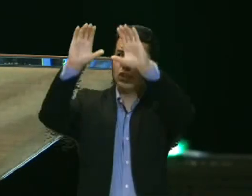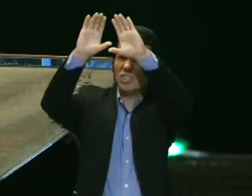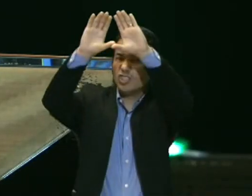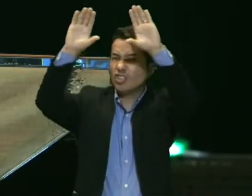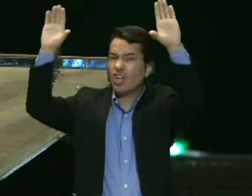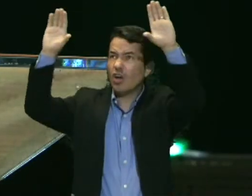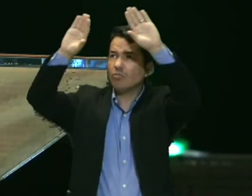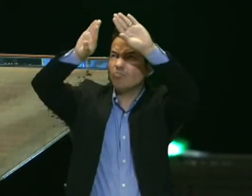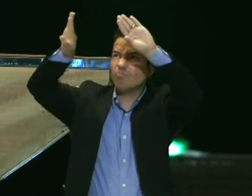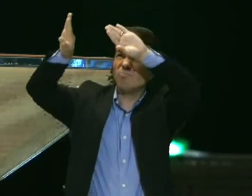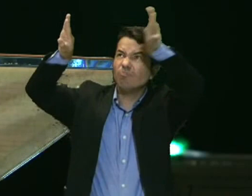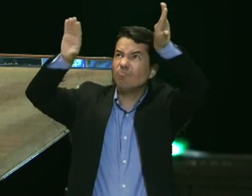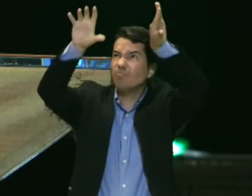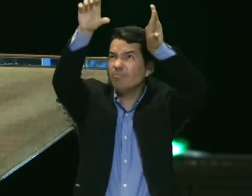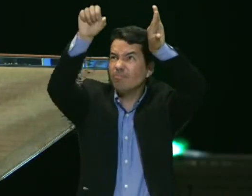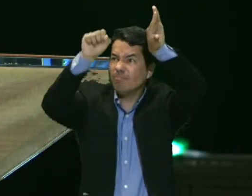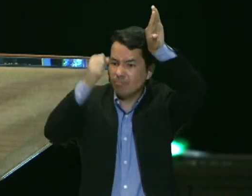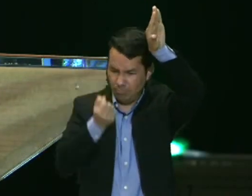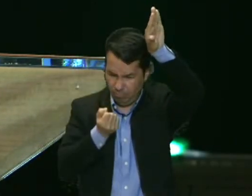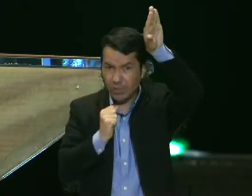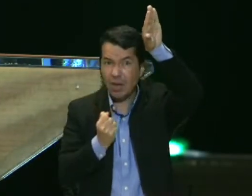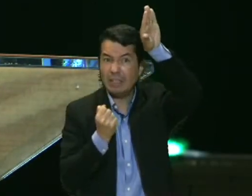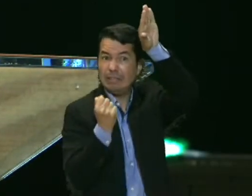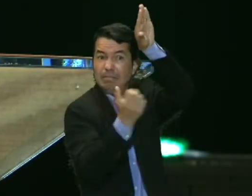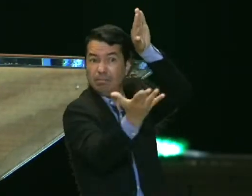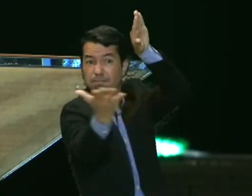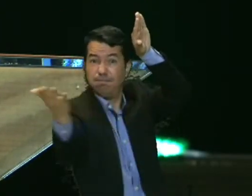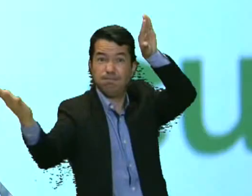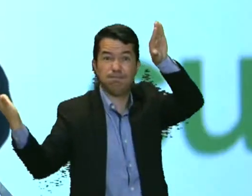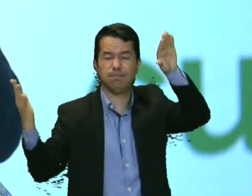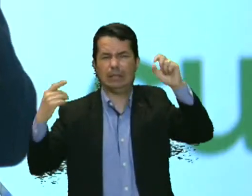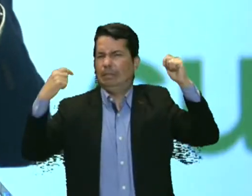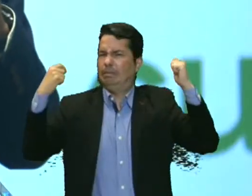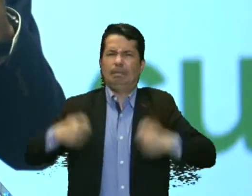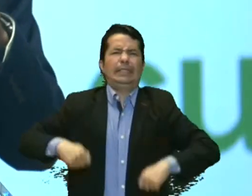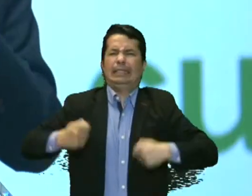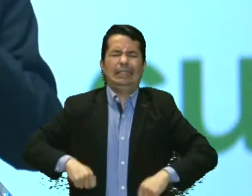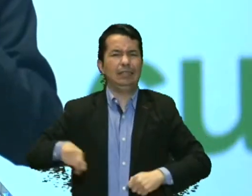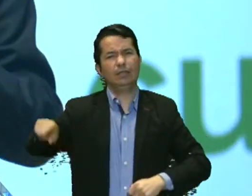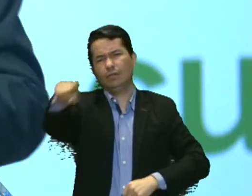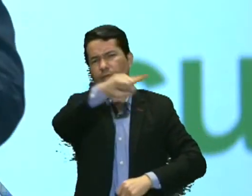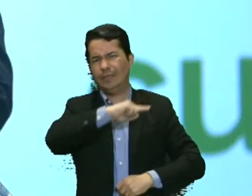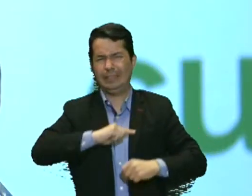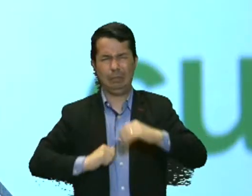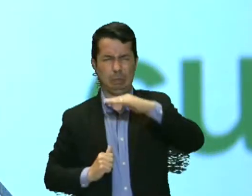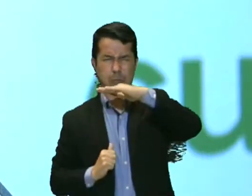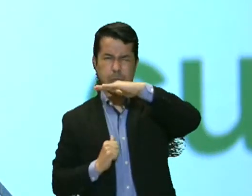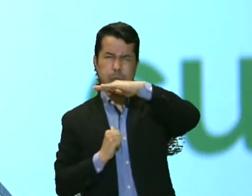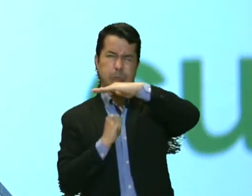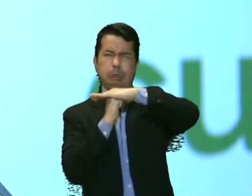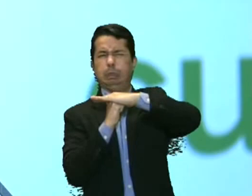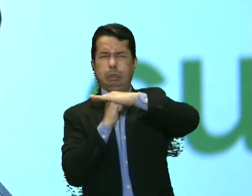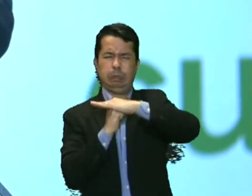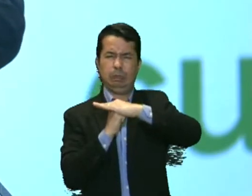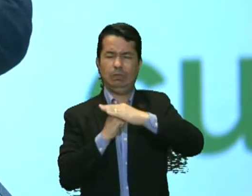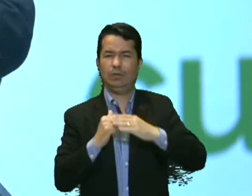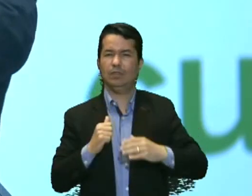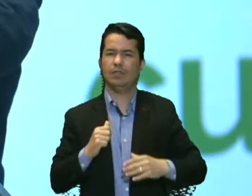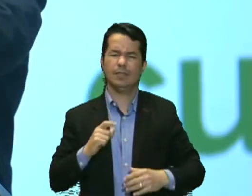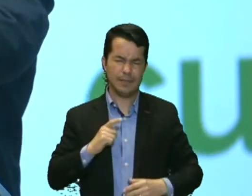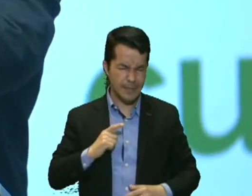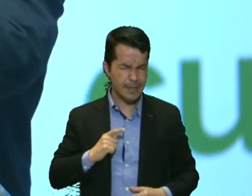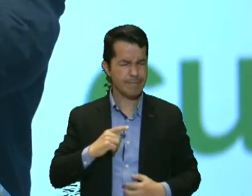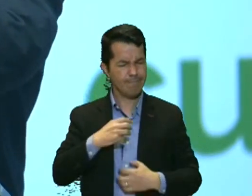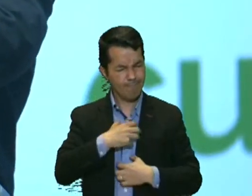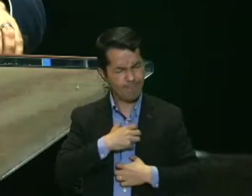vossas necessidades. Agora, o que isso representa para a minha vida e para a sua vida?